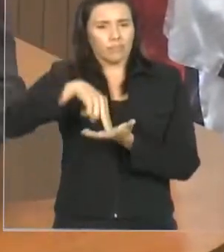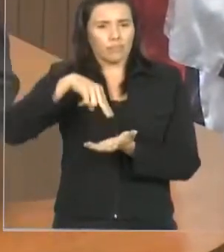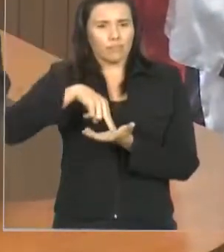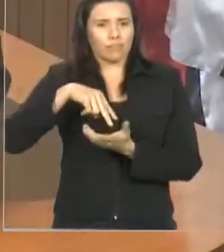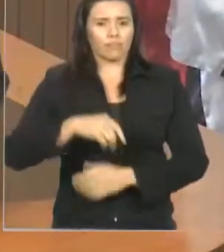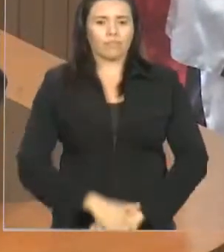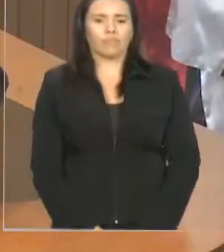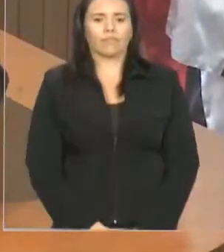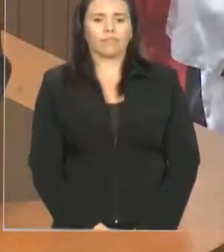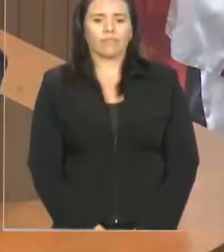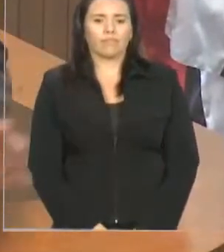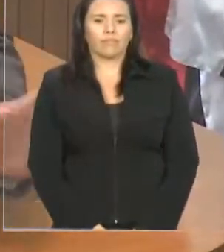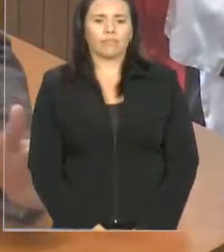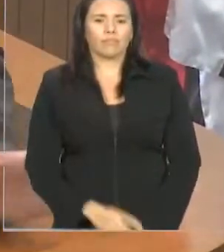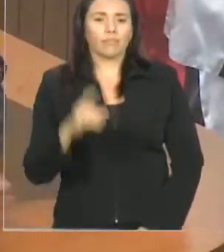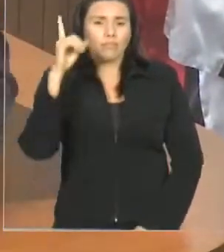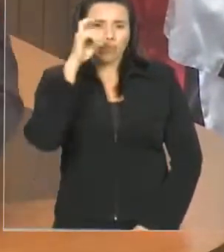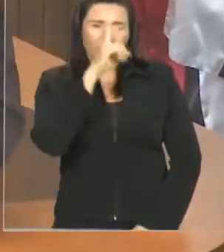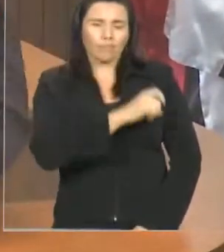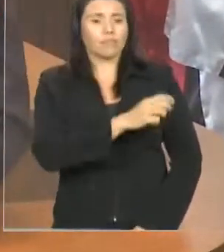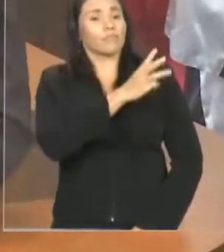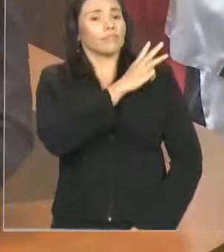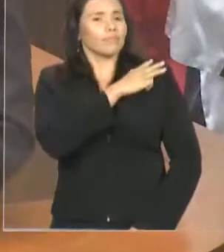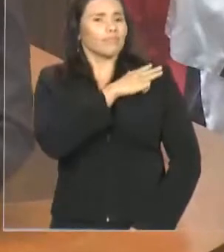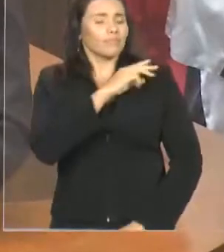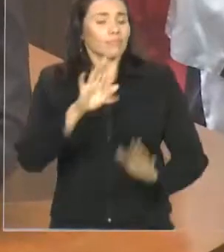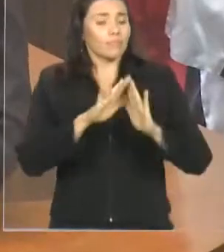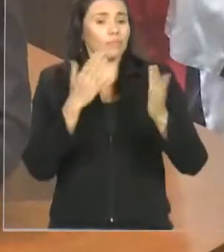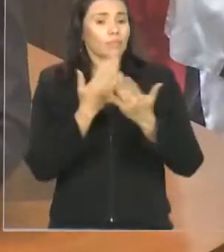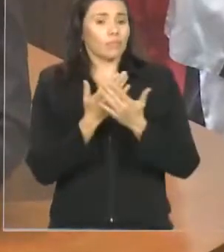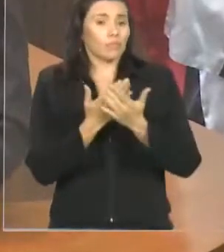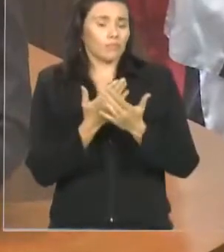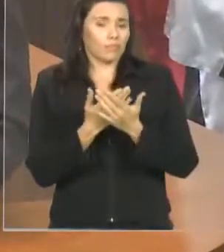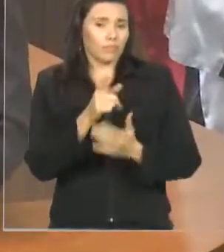Bacabal de escola de ensino médio,